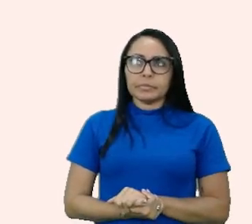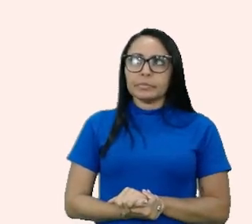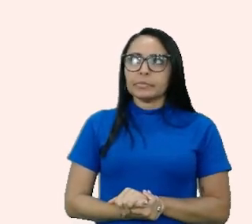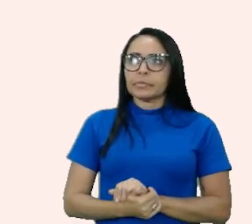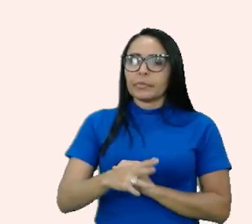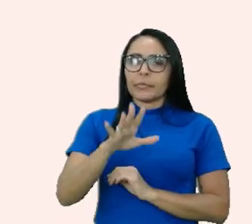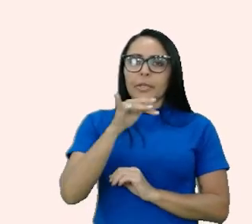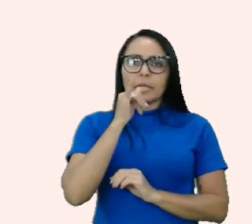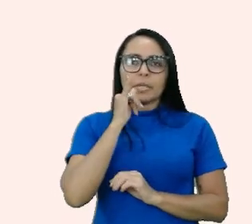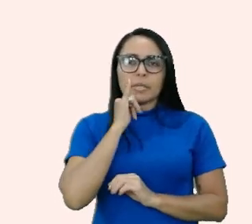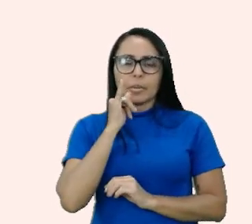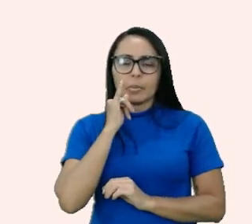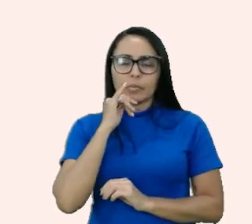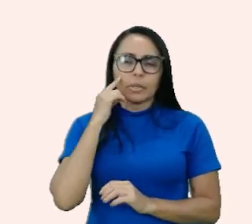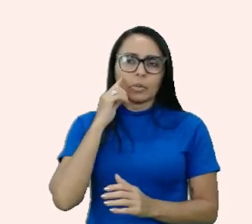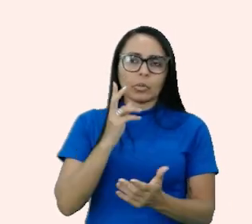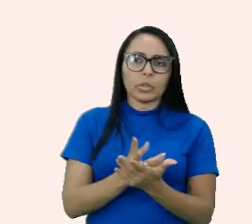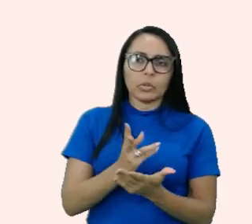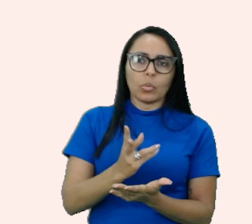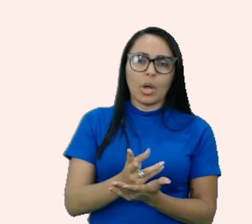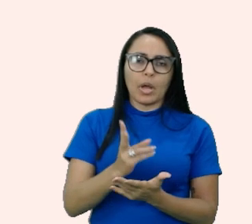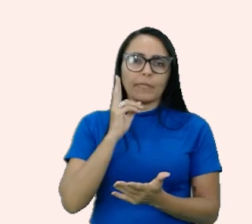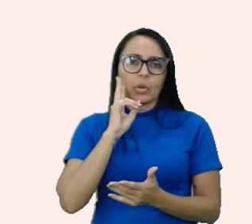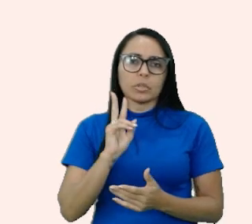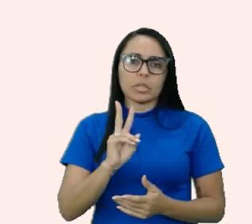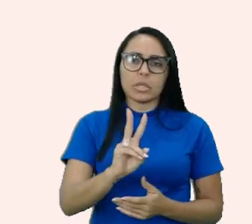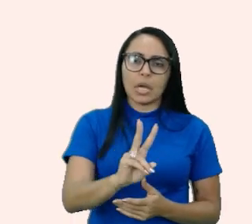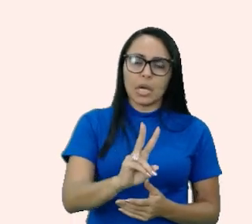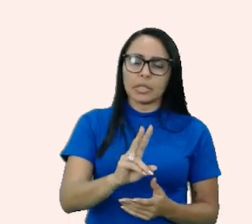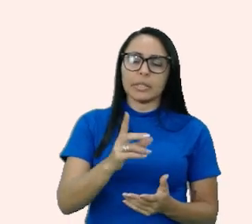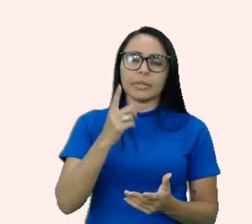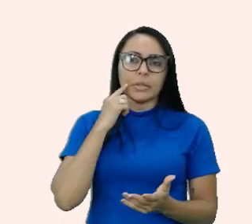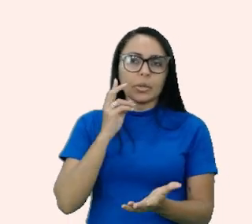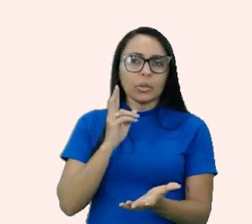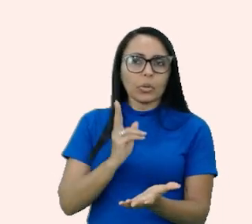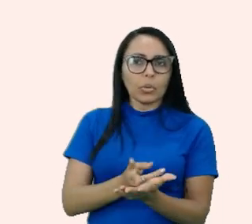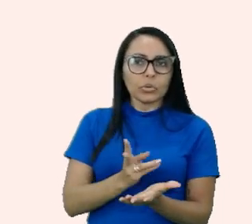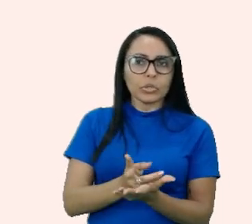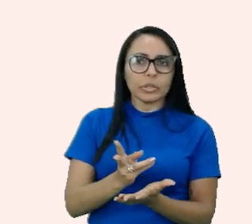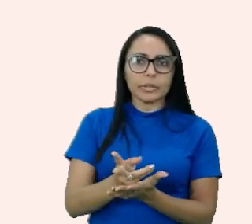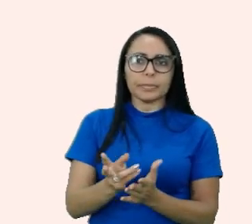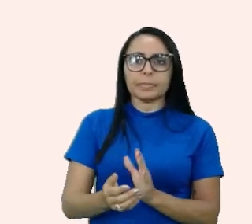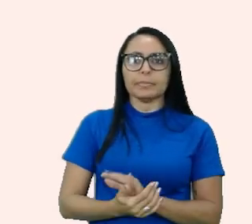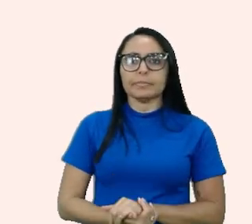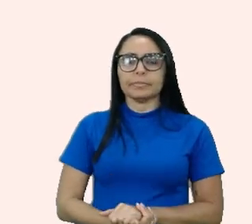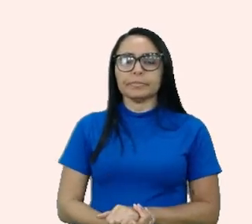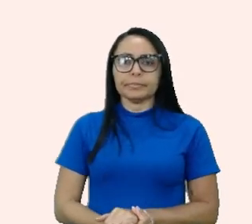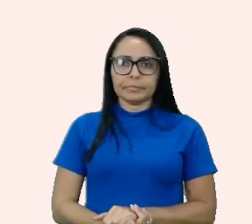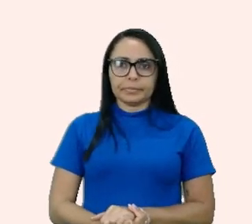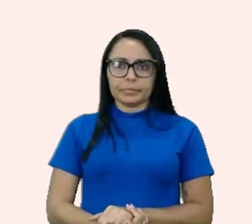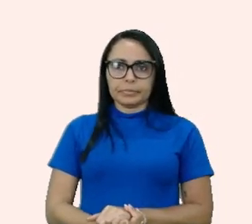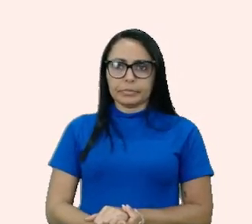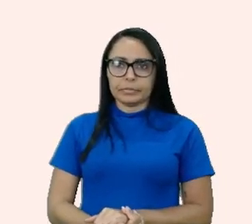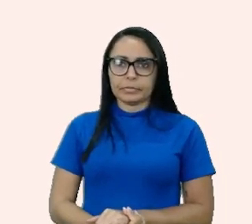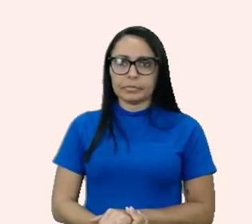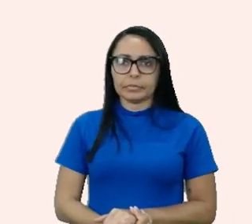digamos que eu queira manter a velocidade constante. Velocidade